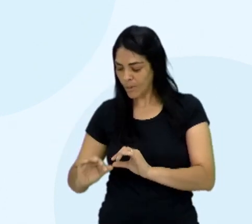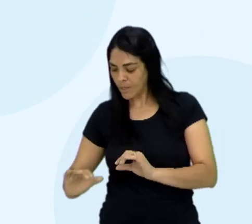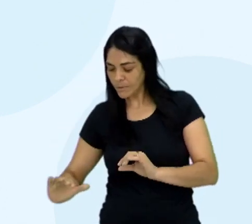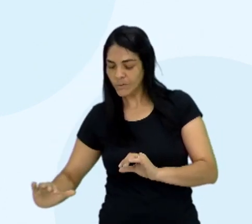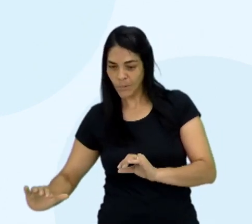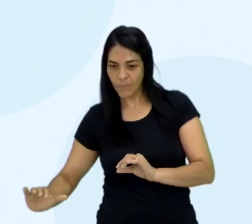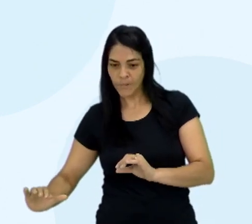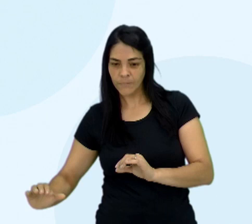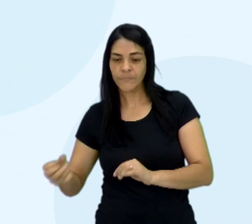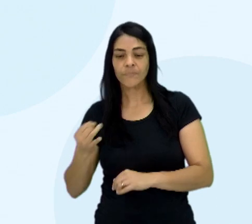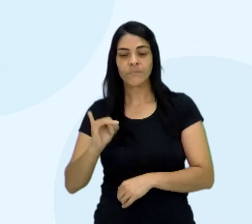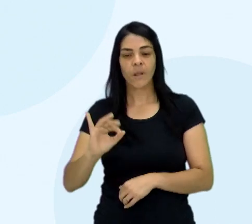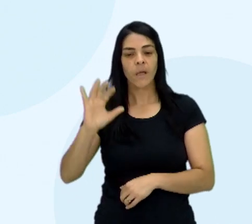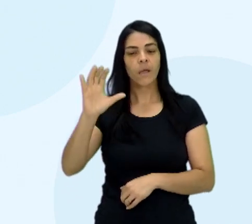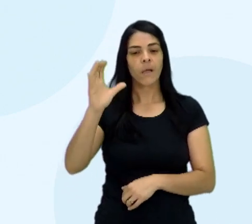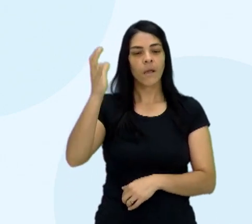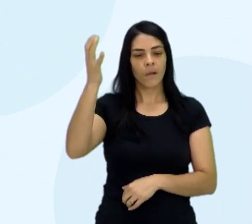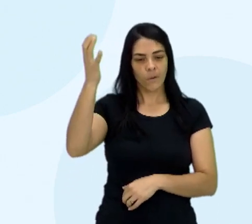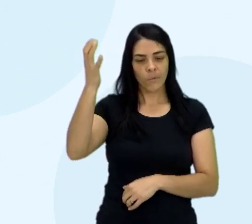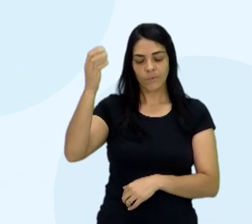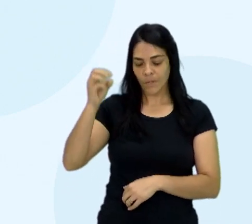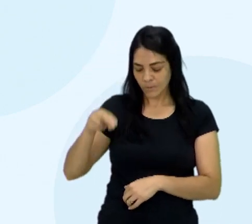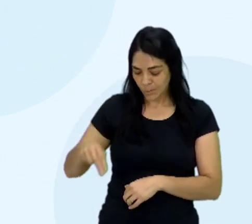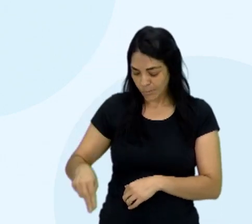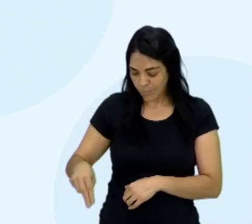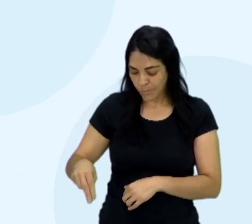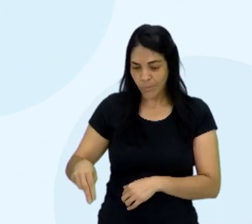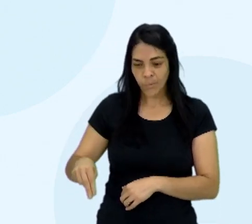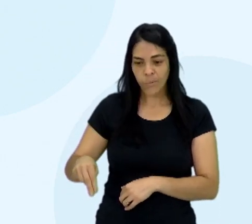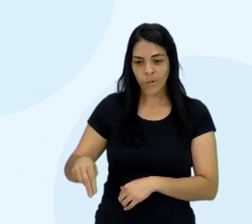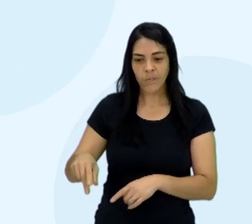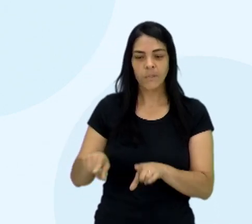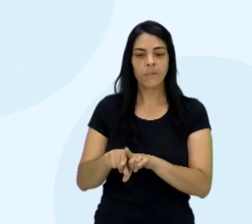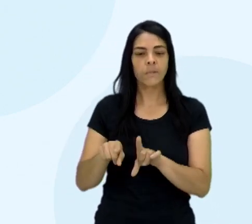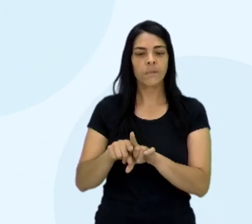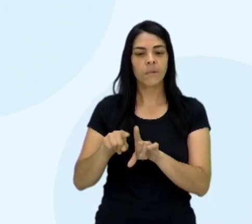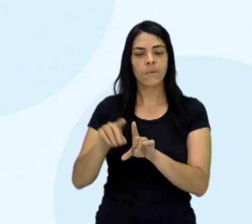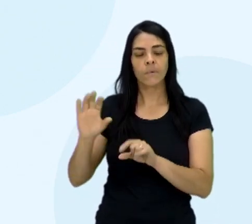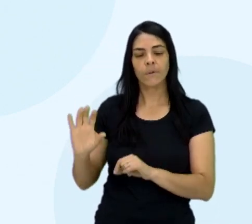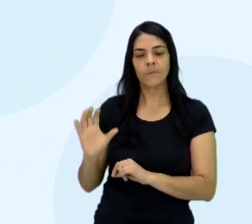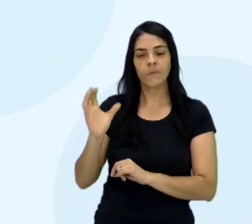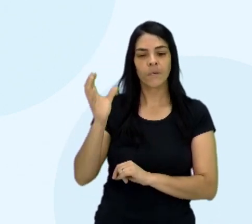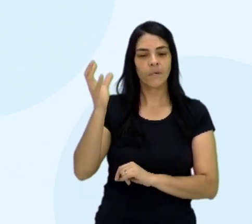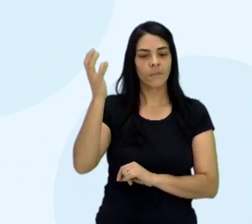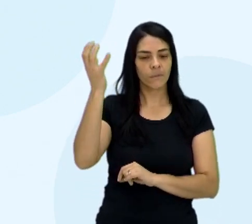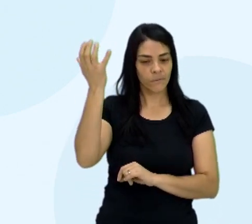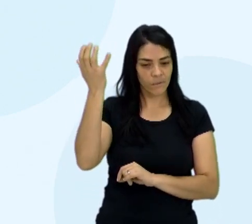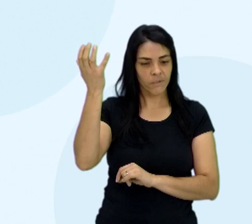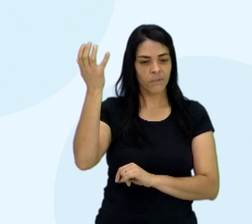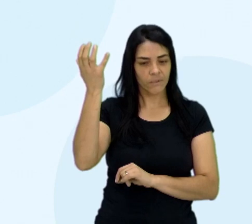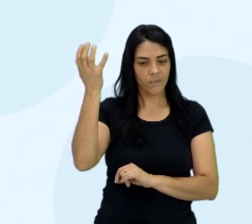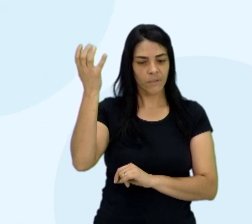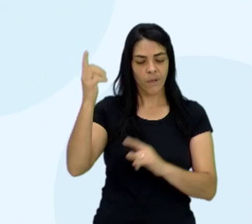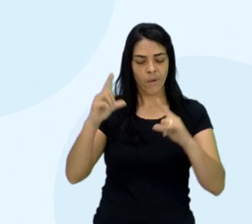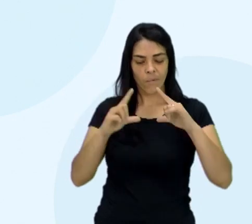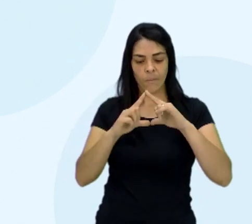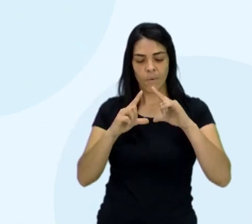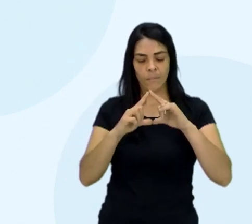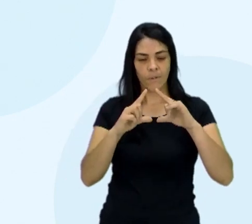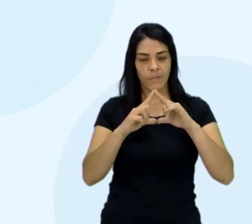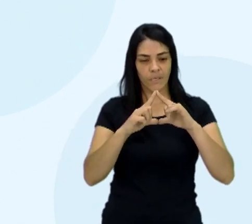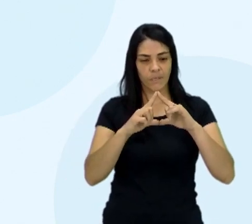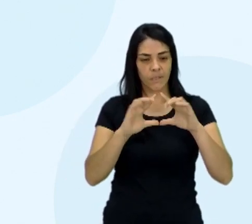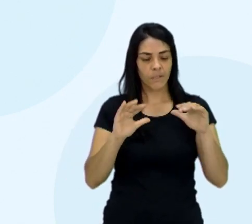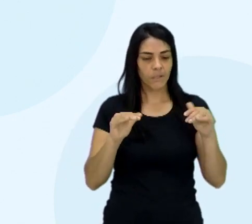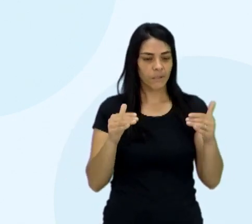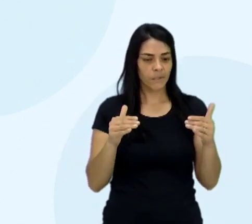se acontece para a estaca, vai acontecer também para o tamanho da minha pirâmide. Então, tem